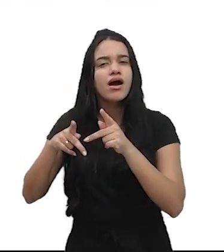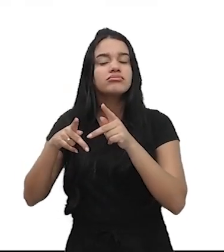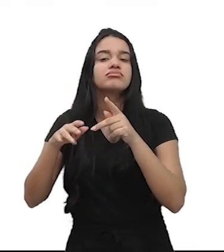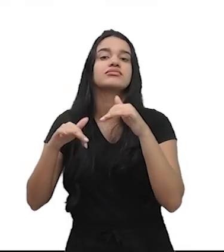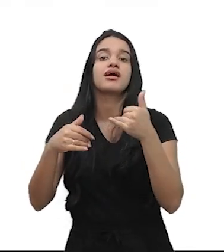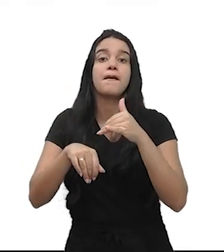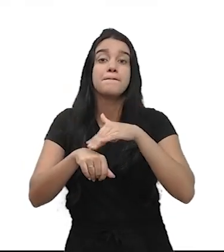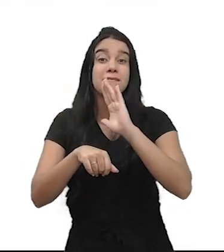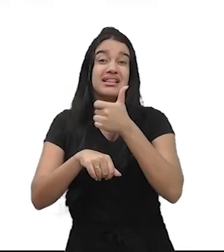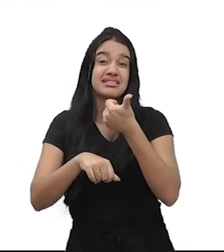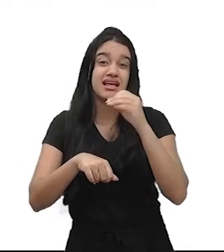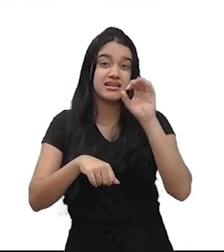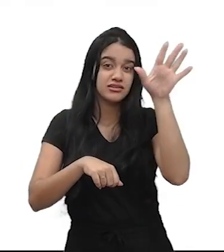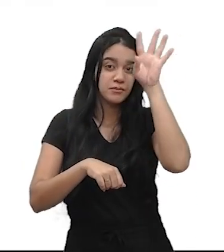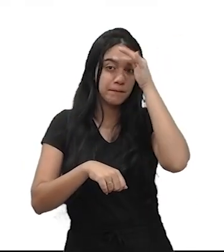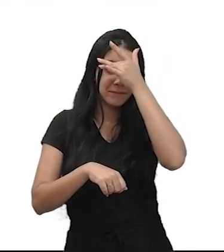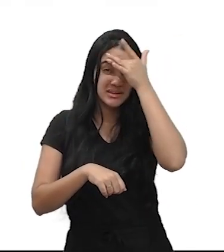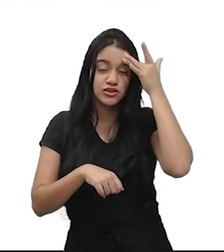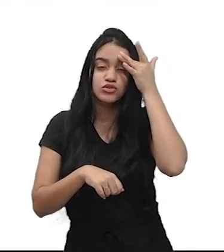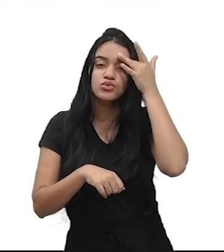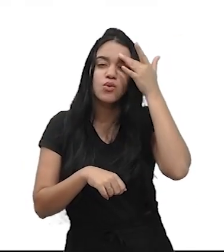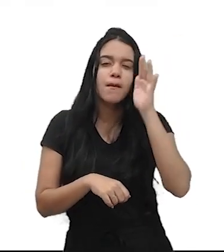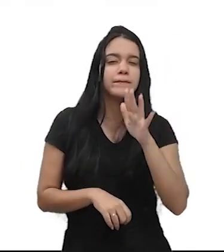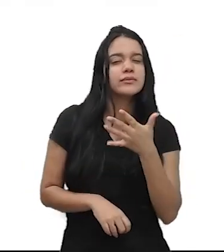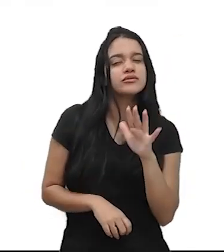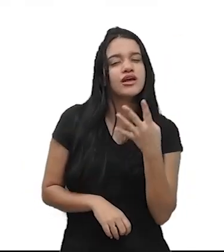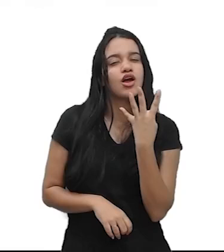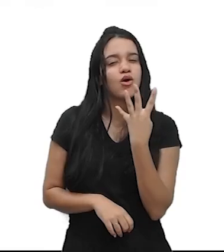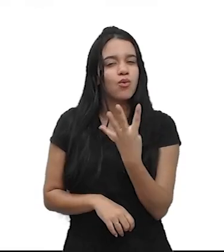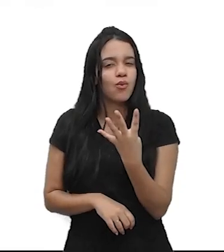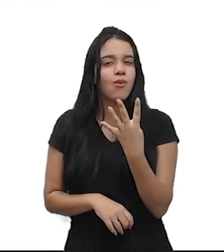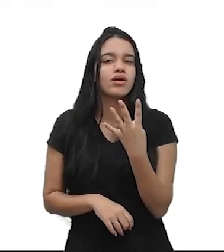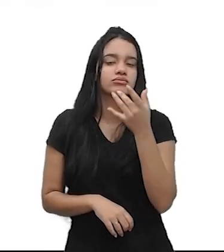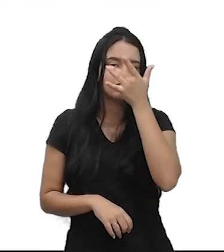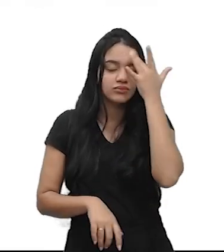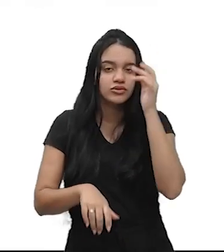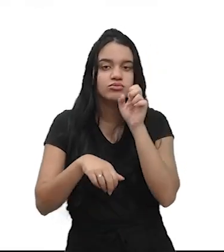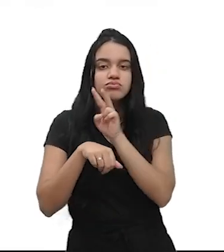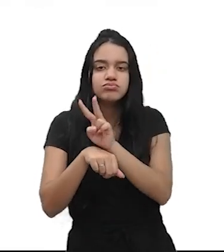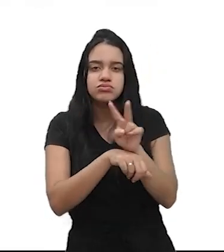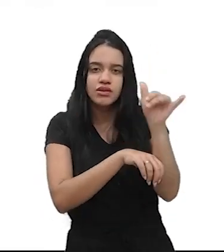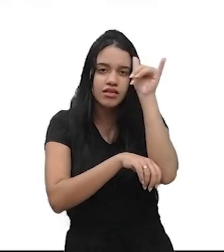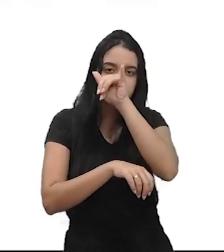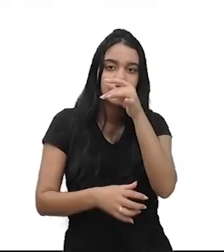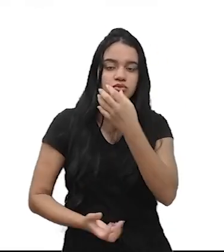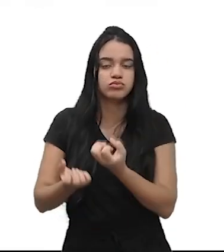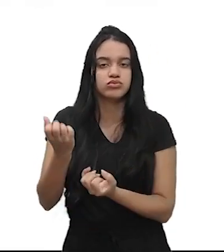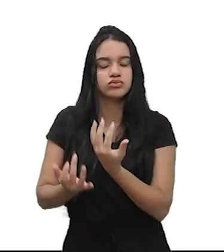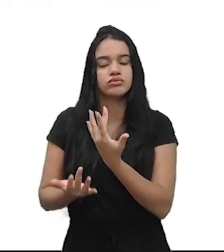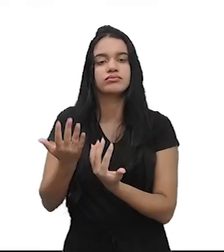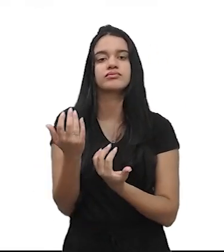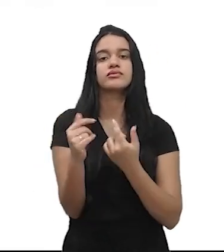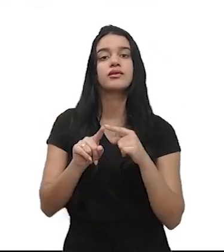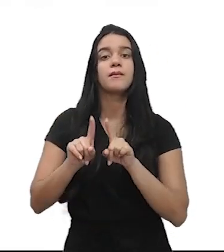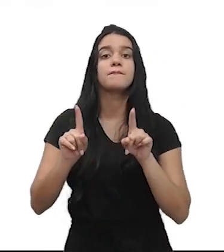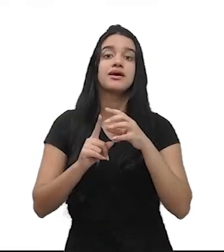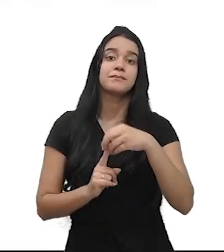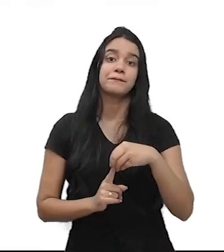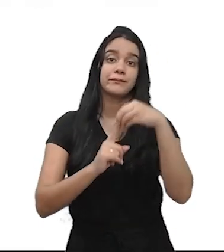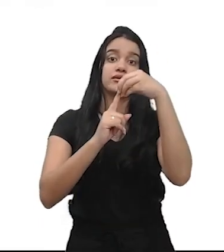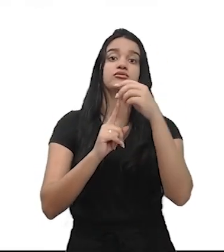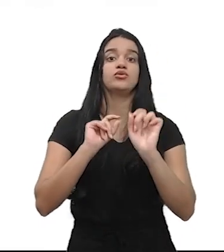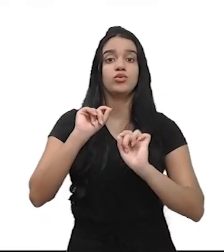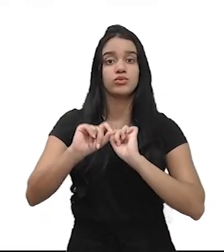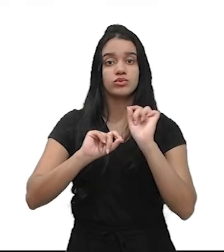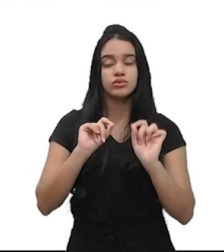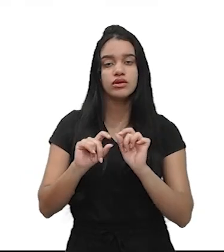10 pessoas, devem ter pelo menos 4 brigadistas, tá? Entretanto, deve ser considerado prioritariamente os